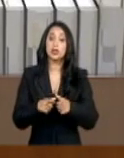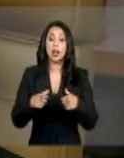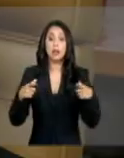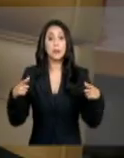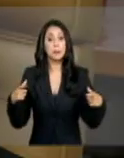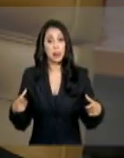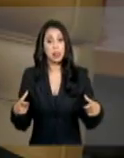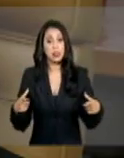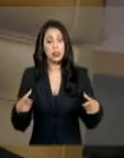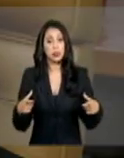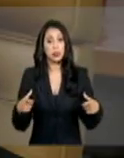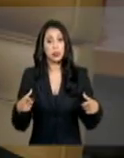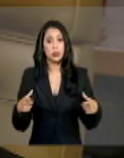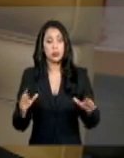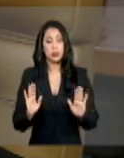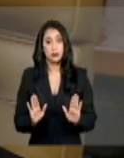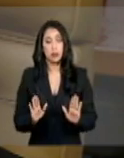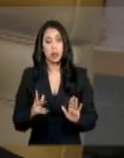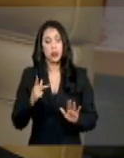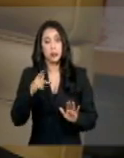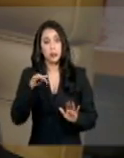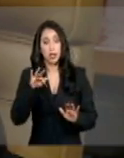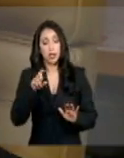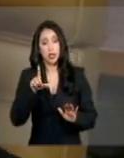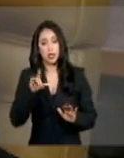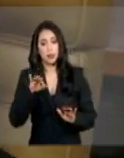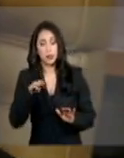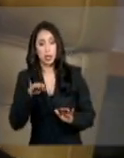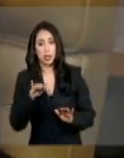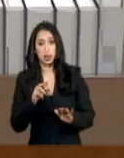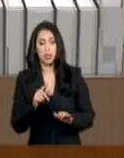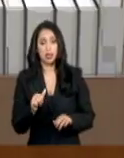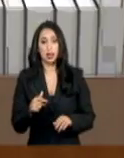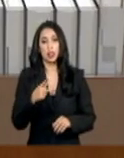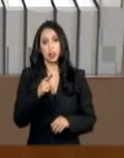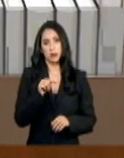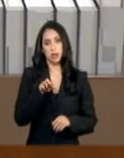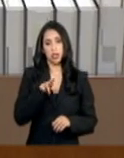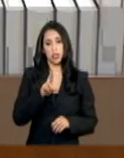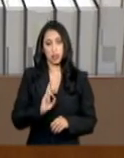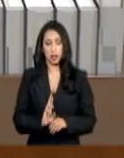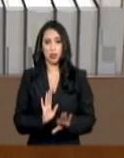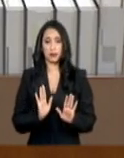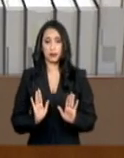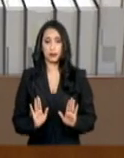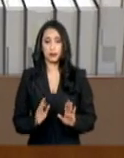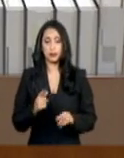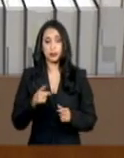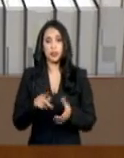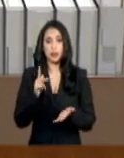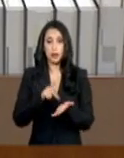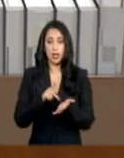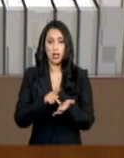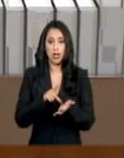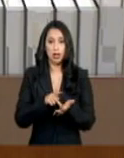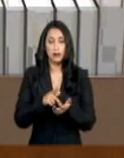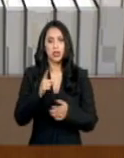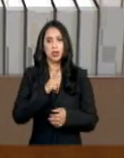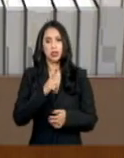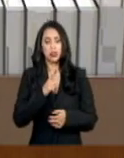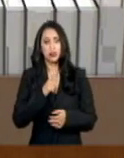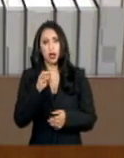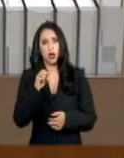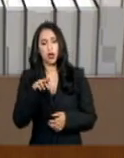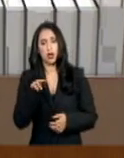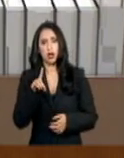ela é a preliminar formulada pela procuradoria geral da república na verdade embora tenha havido como questão de ordem